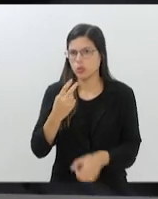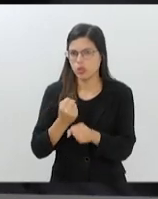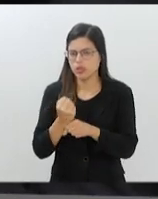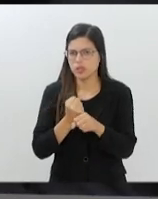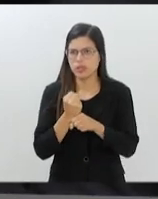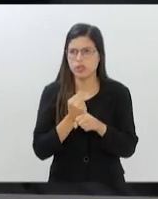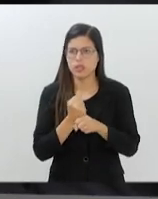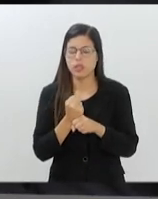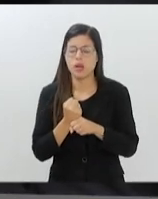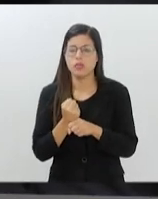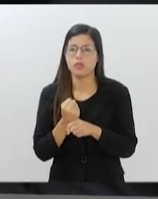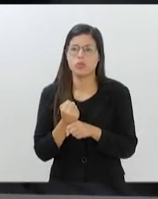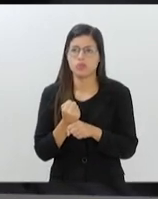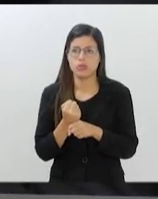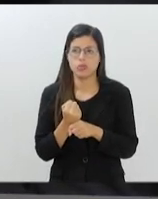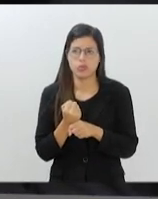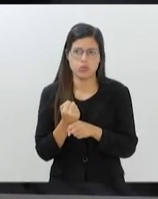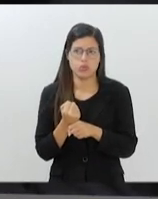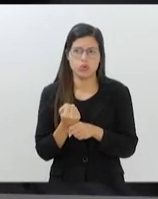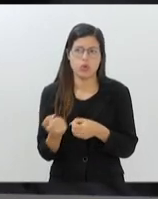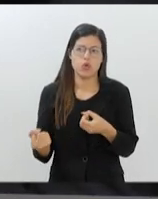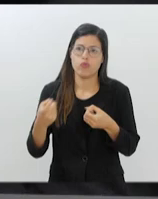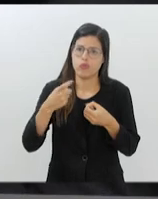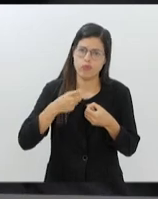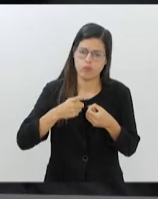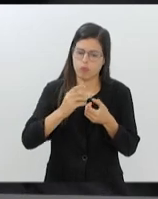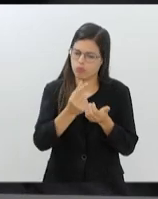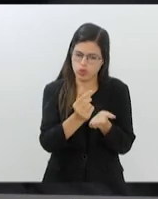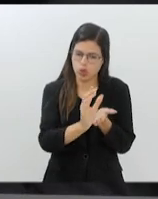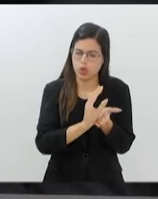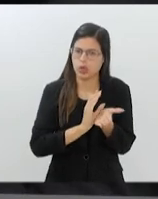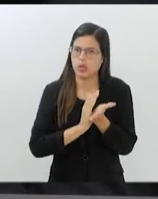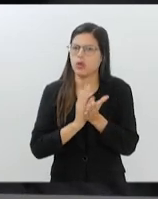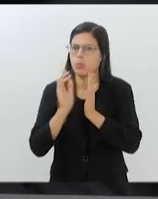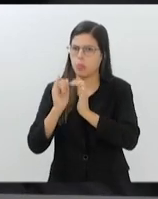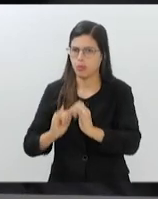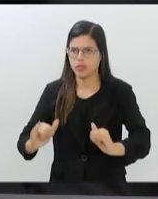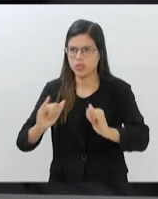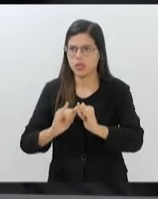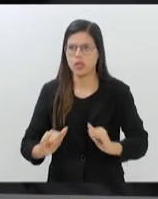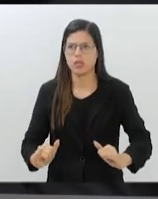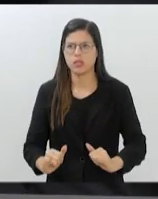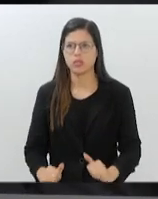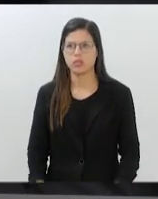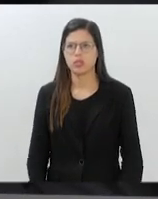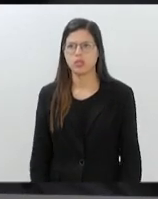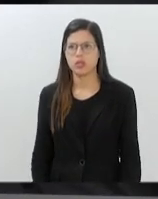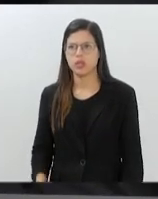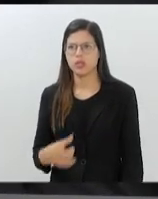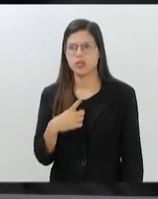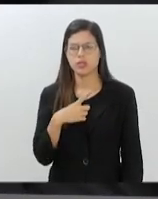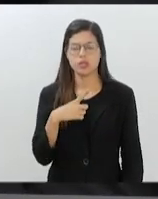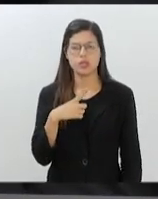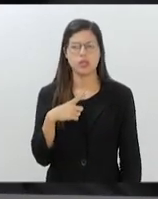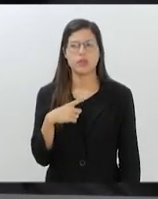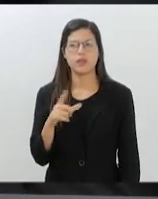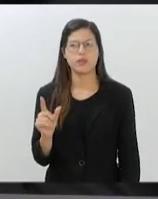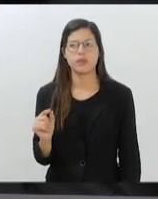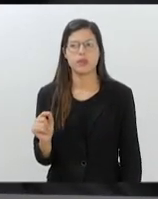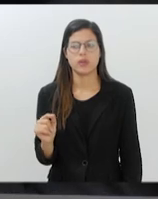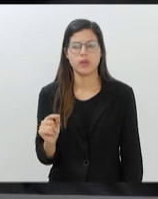anos o retorno era em publicidade bonificação em publicidade então a gente teve eh